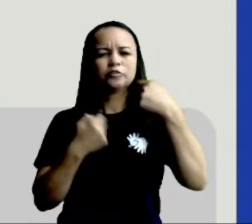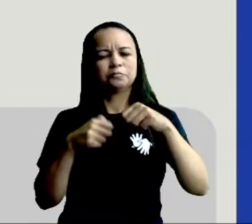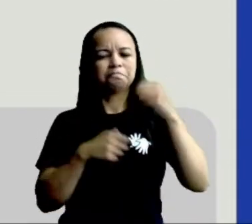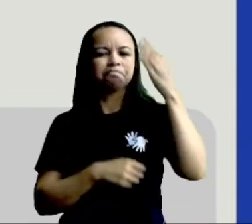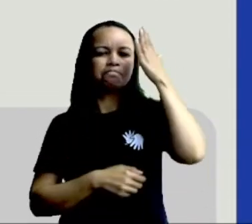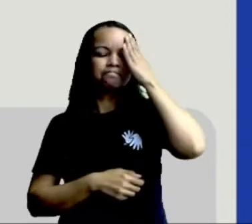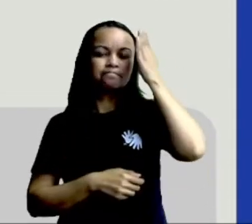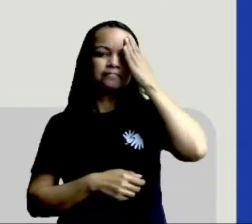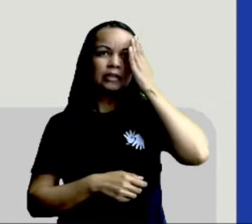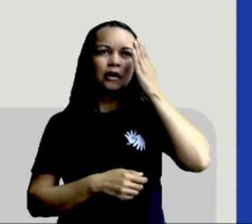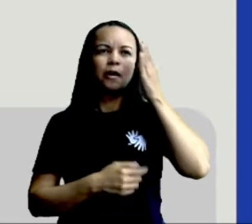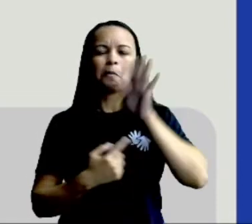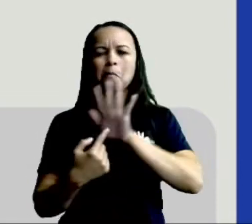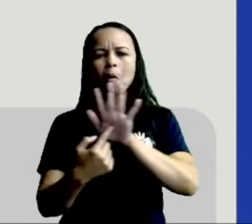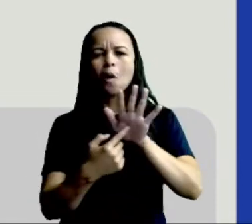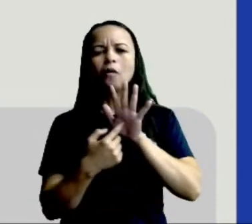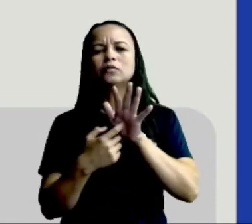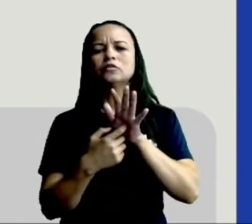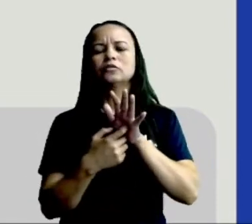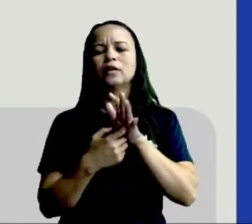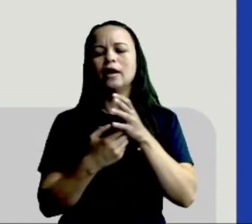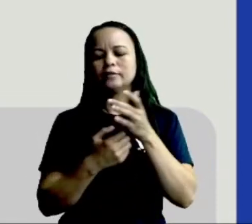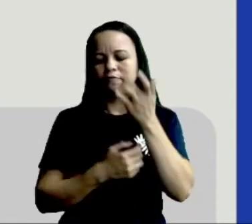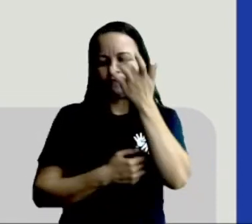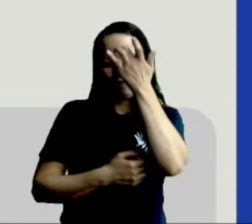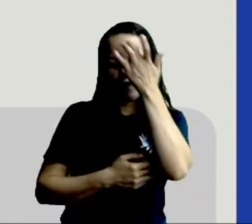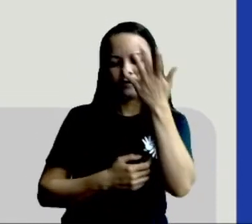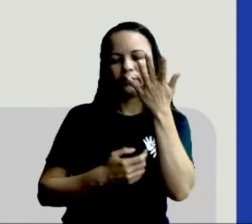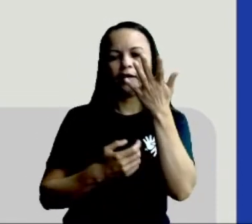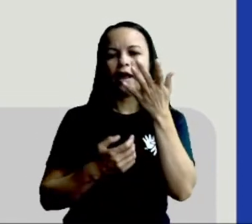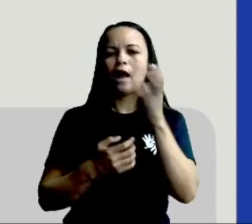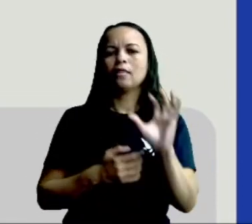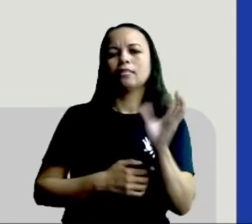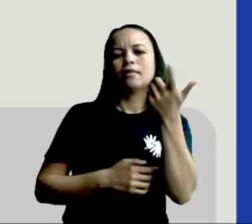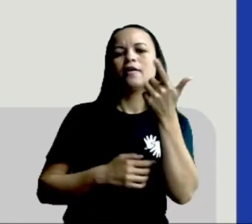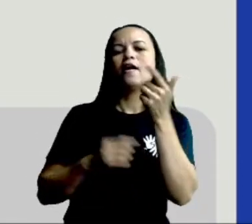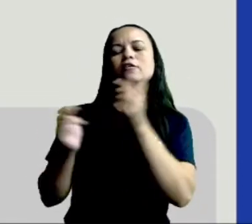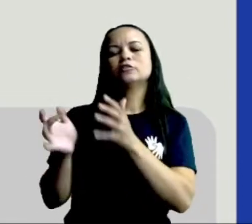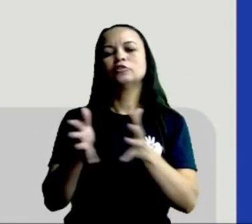entender, porque ele traz essa facilidade de resolver